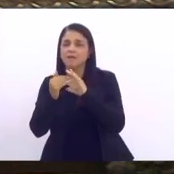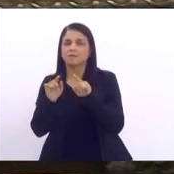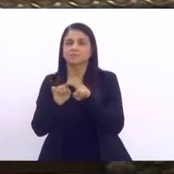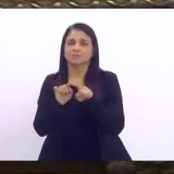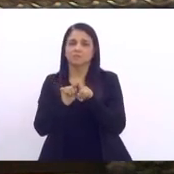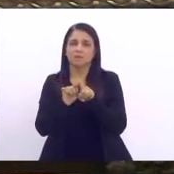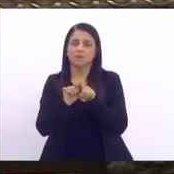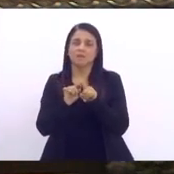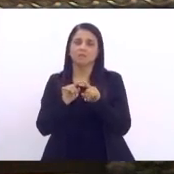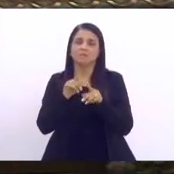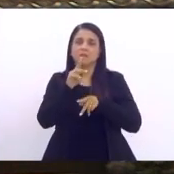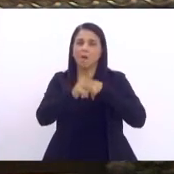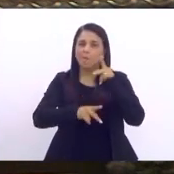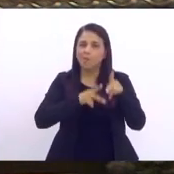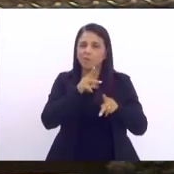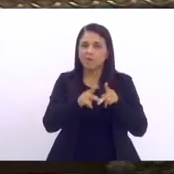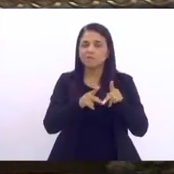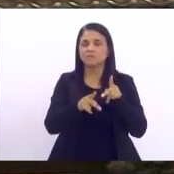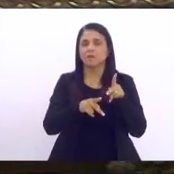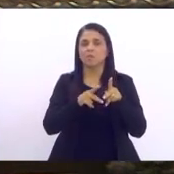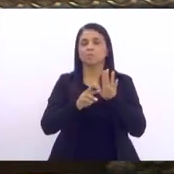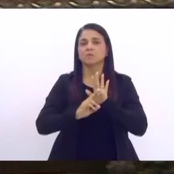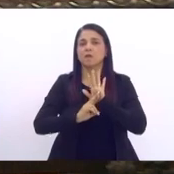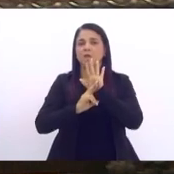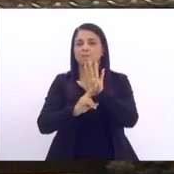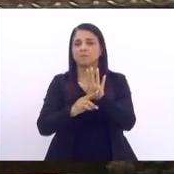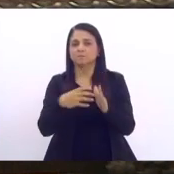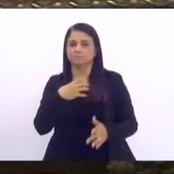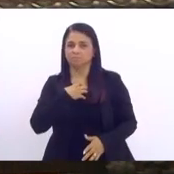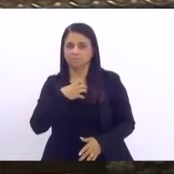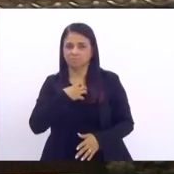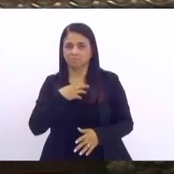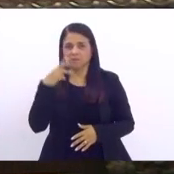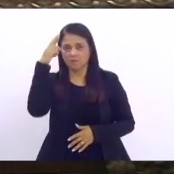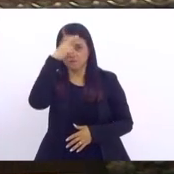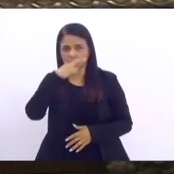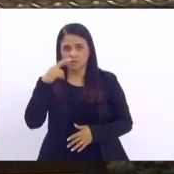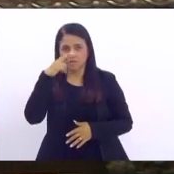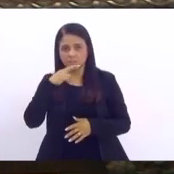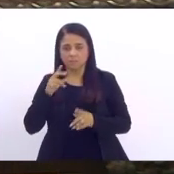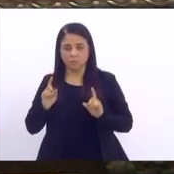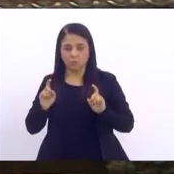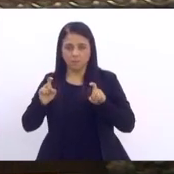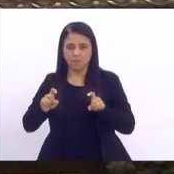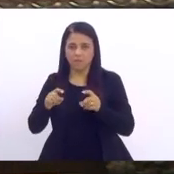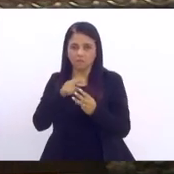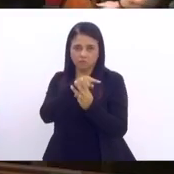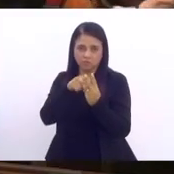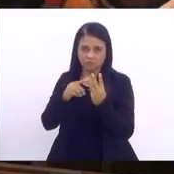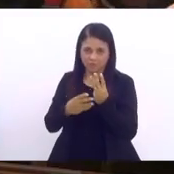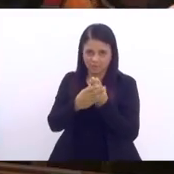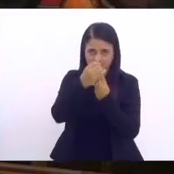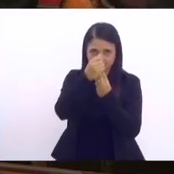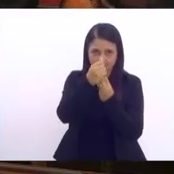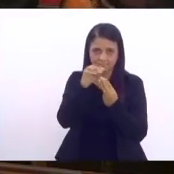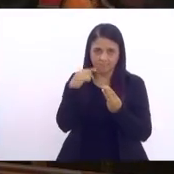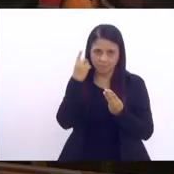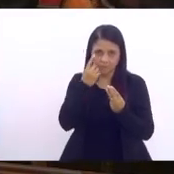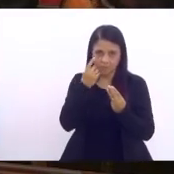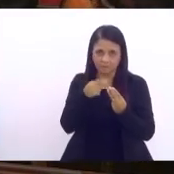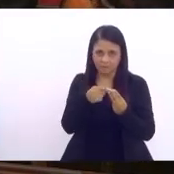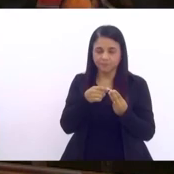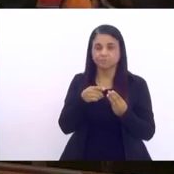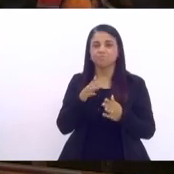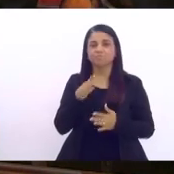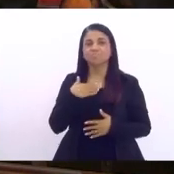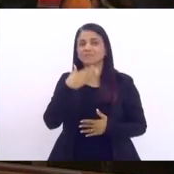sente representada através das fiscalizações do nosso mandato. E, presidente, antes de o senhor me cortar, que o senhor está com muita pressa,